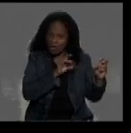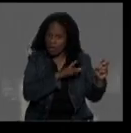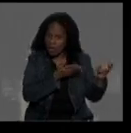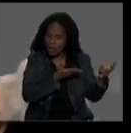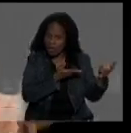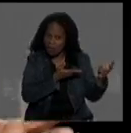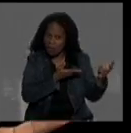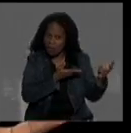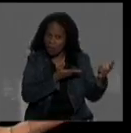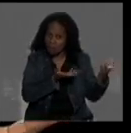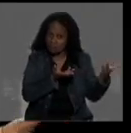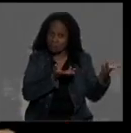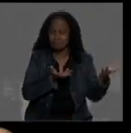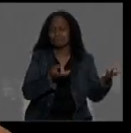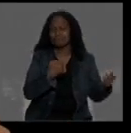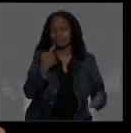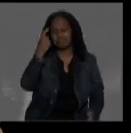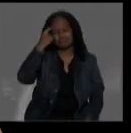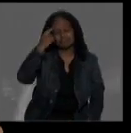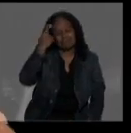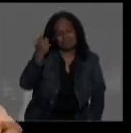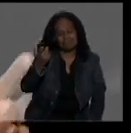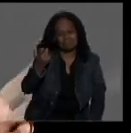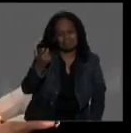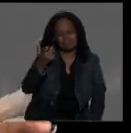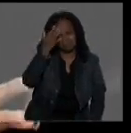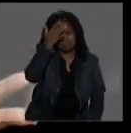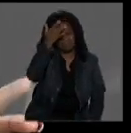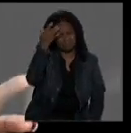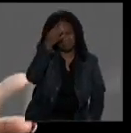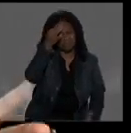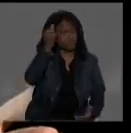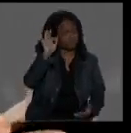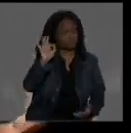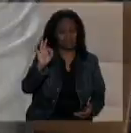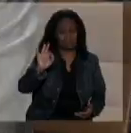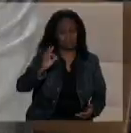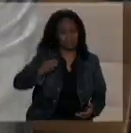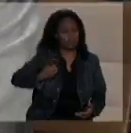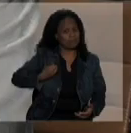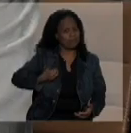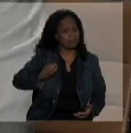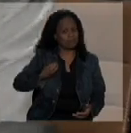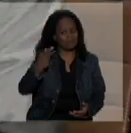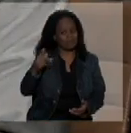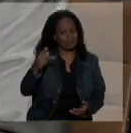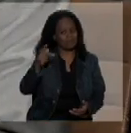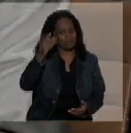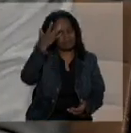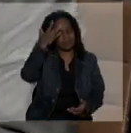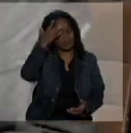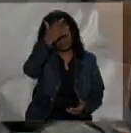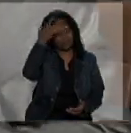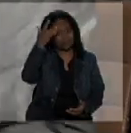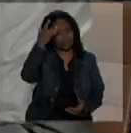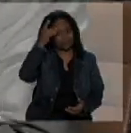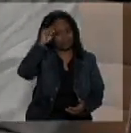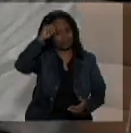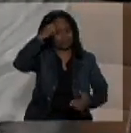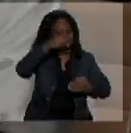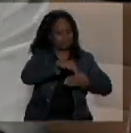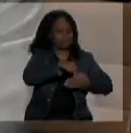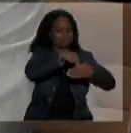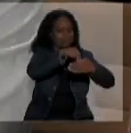pessoas, né, que estão em destaque. E aí, pensando nisso... Ninguém sabe também como é a vida dessas pessoas que